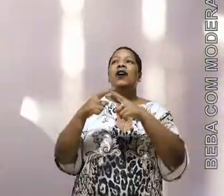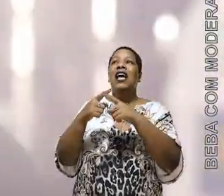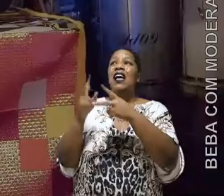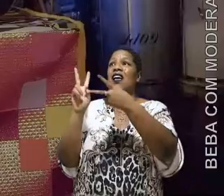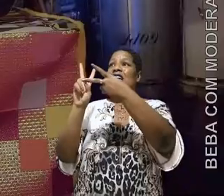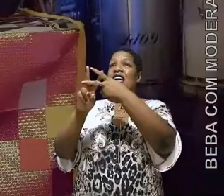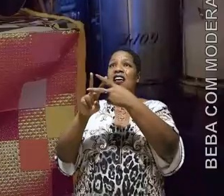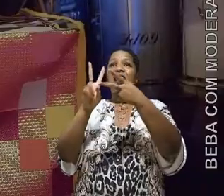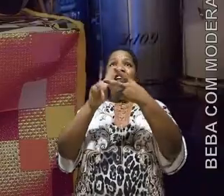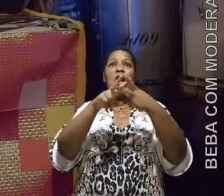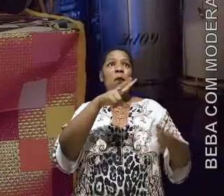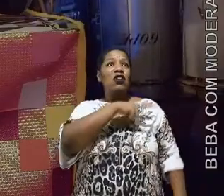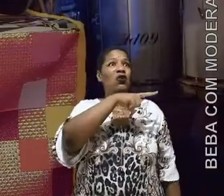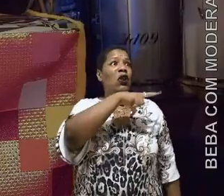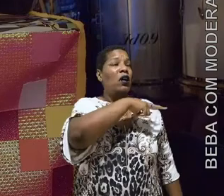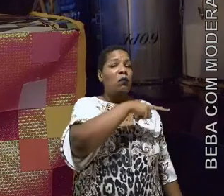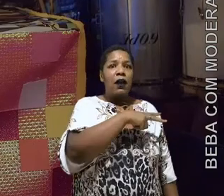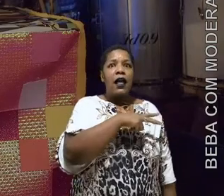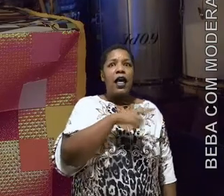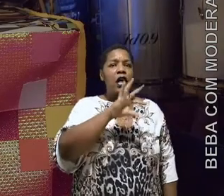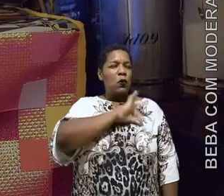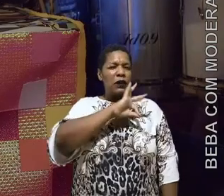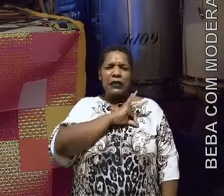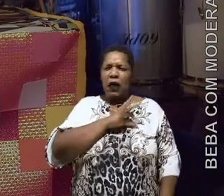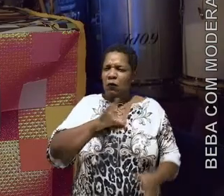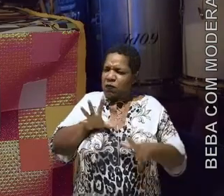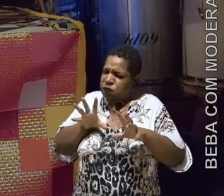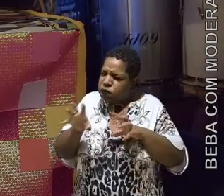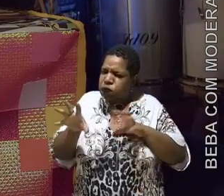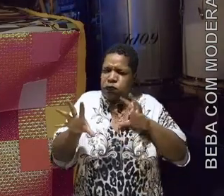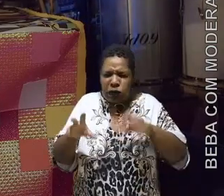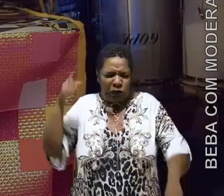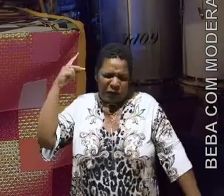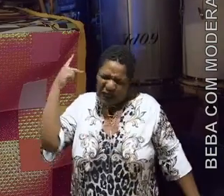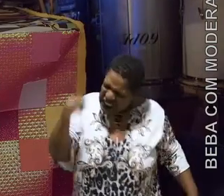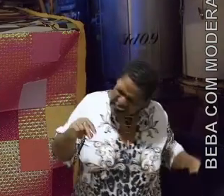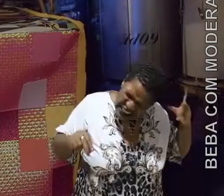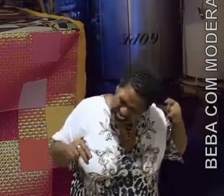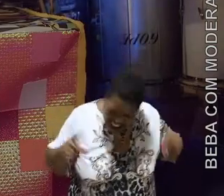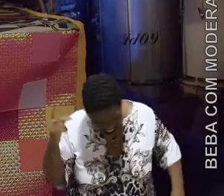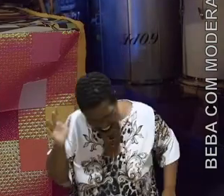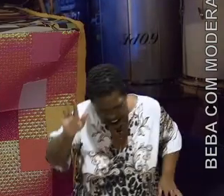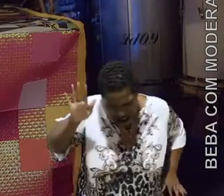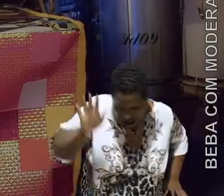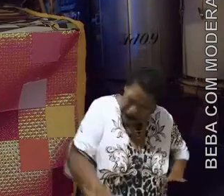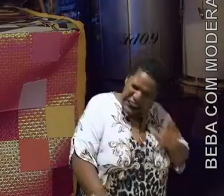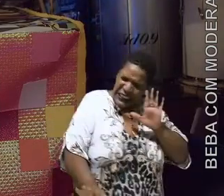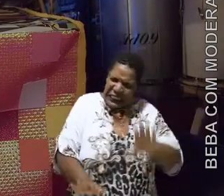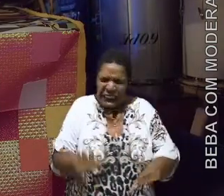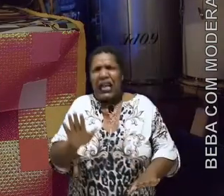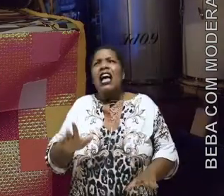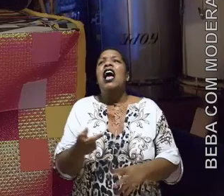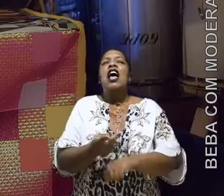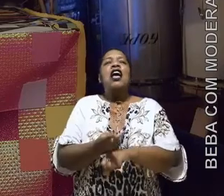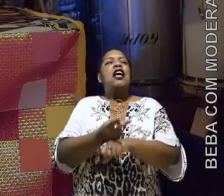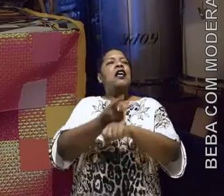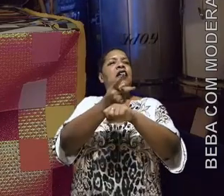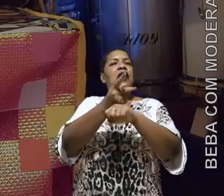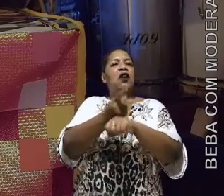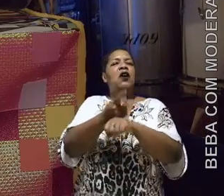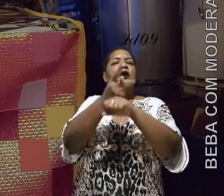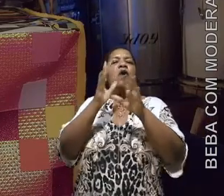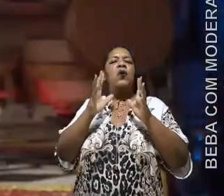que precisávamos do que privatizaram portos pedágios proibidos policiais durante pressionavam o pra das pauladas por Gareth pugh